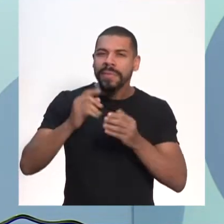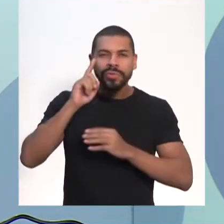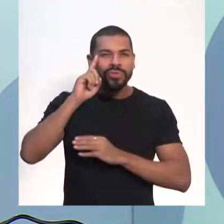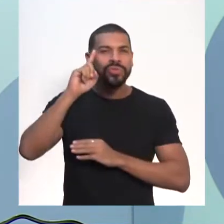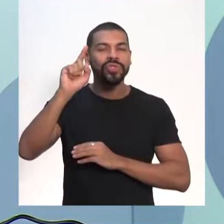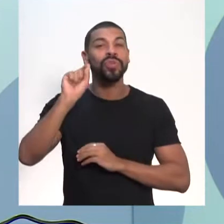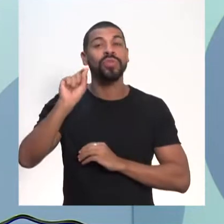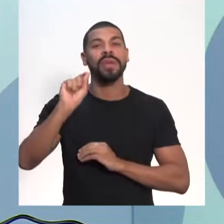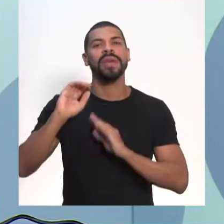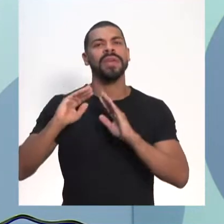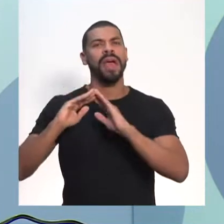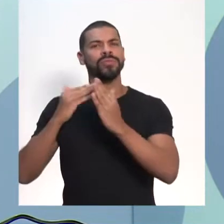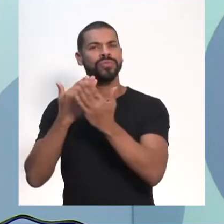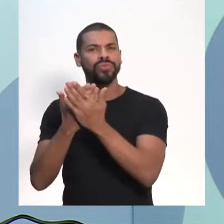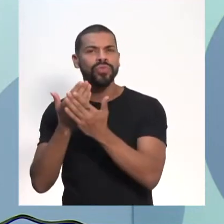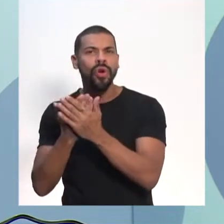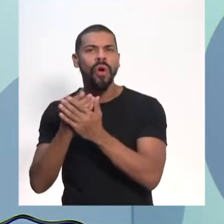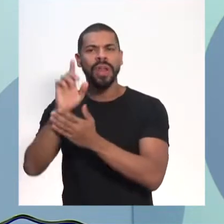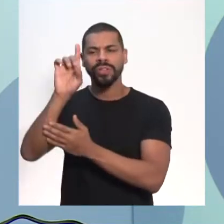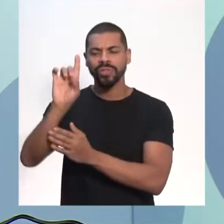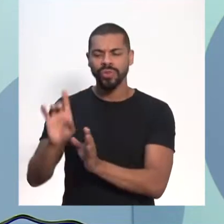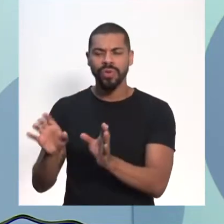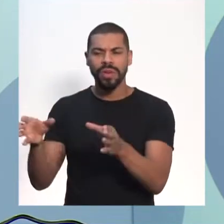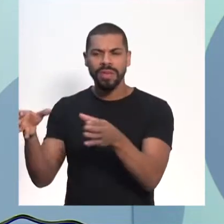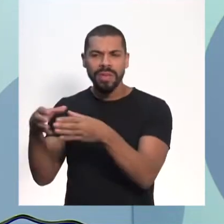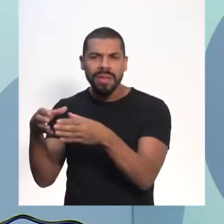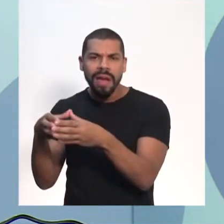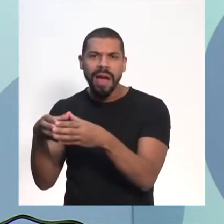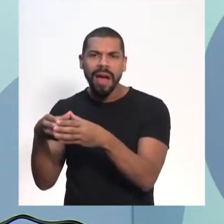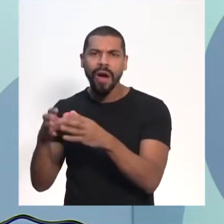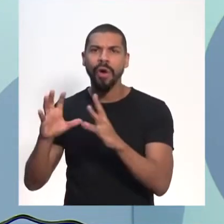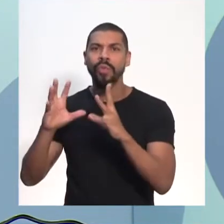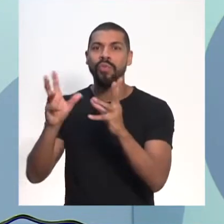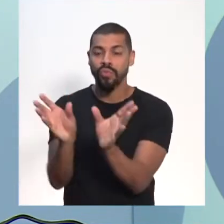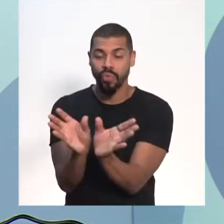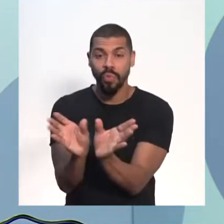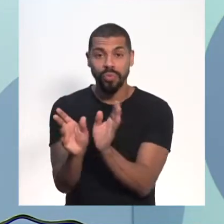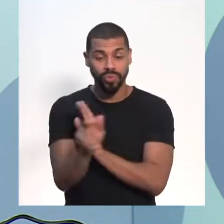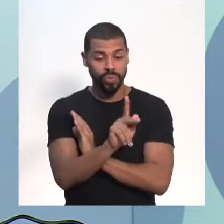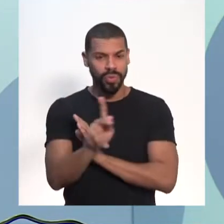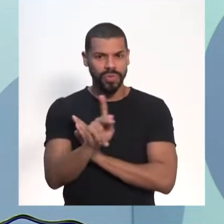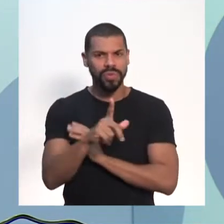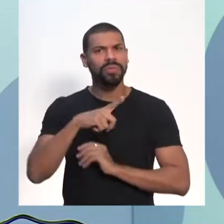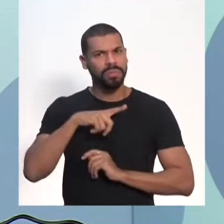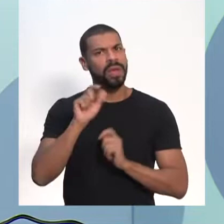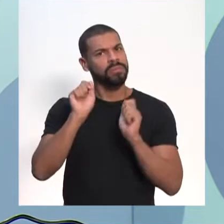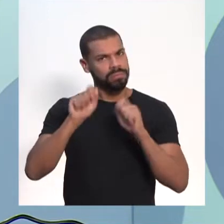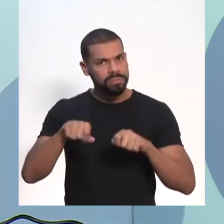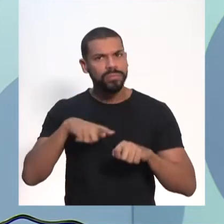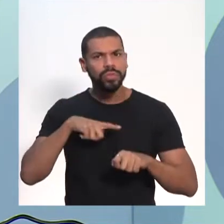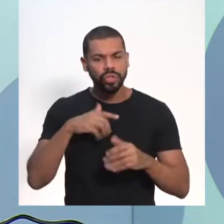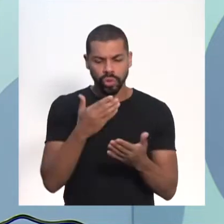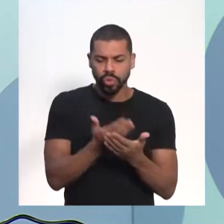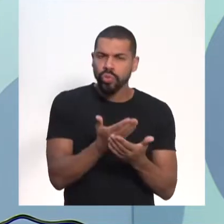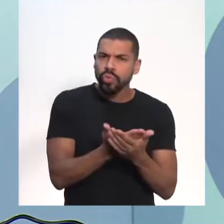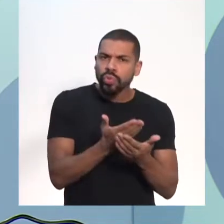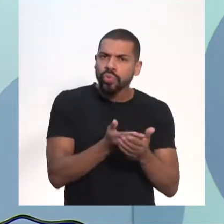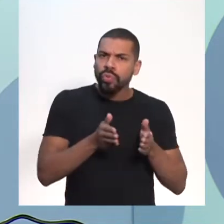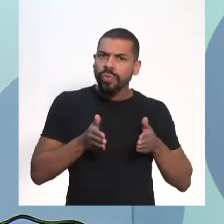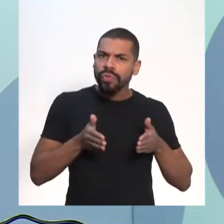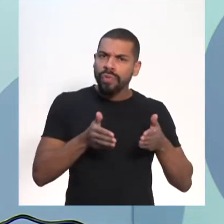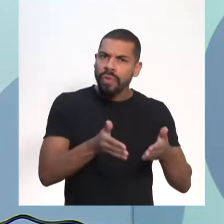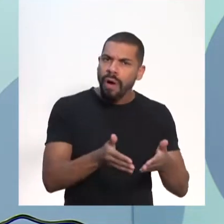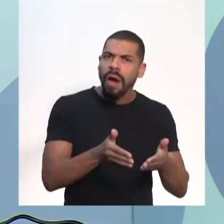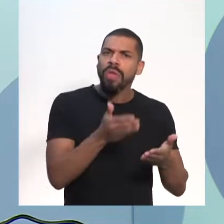as escolas, as diretorias, os professores têm autonomia para fazer esse estudo, né,